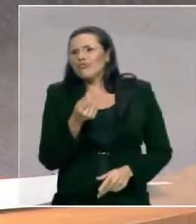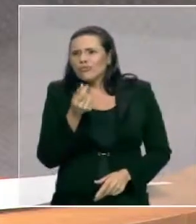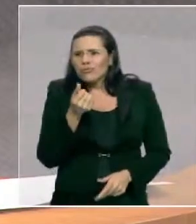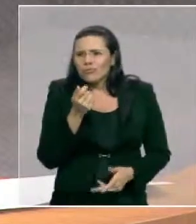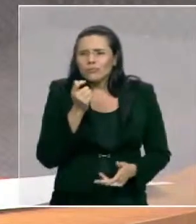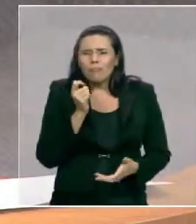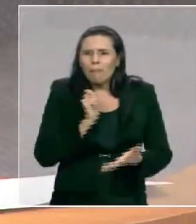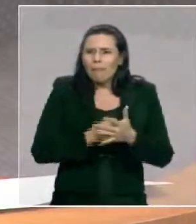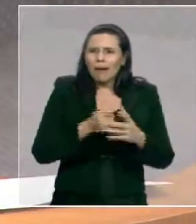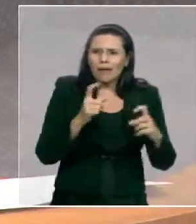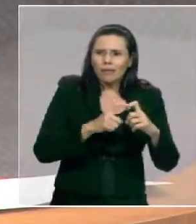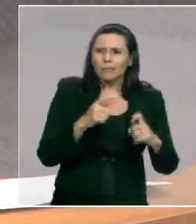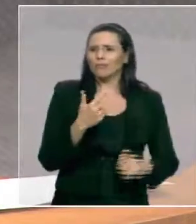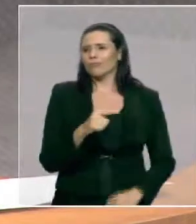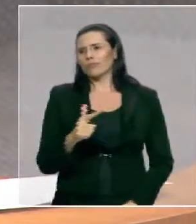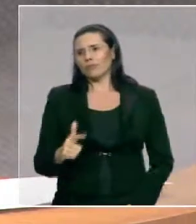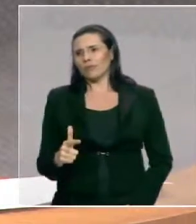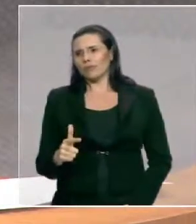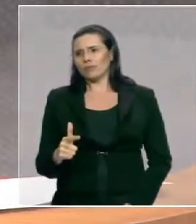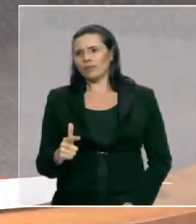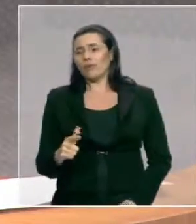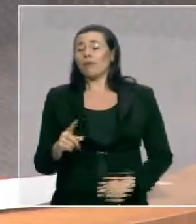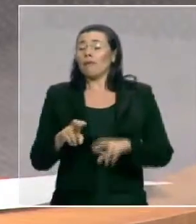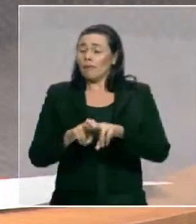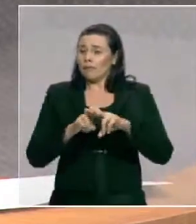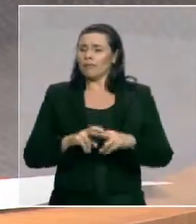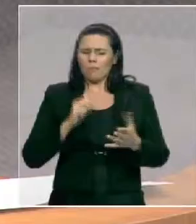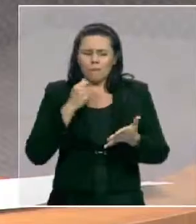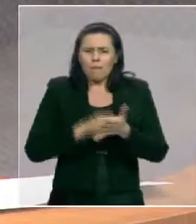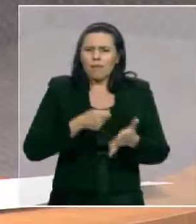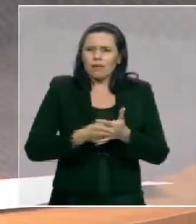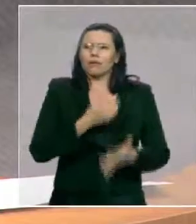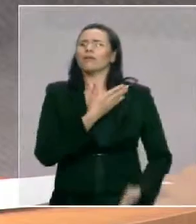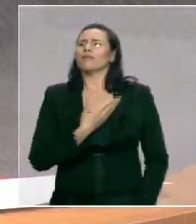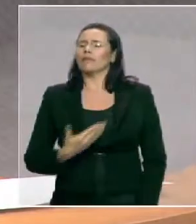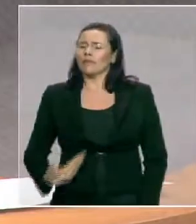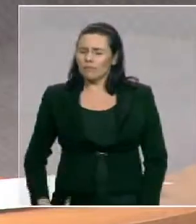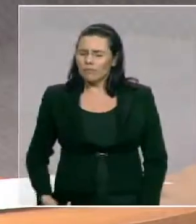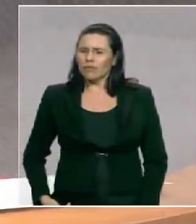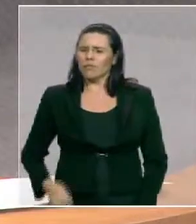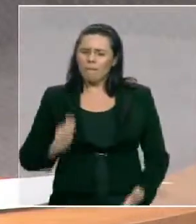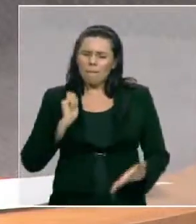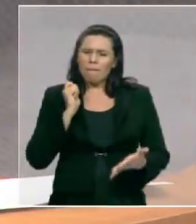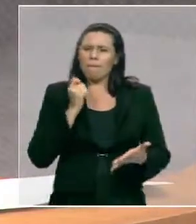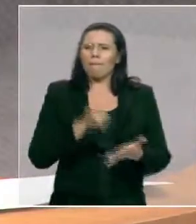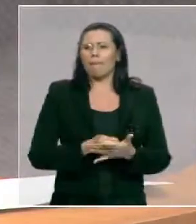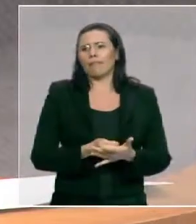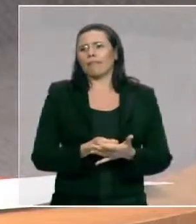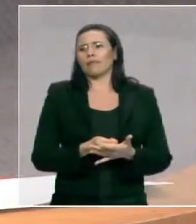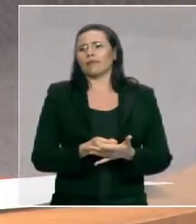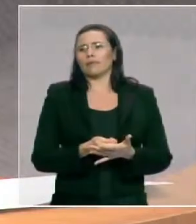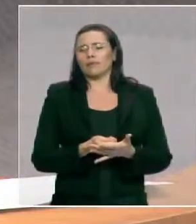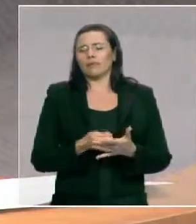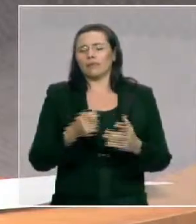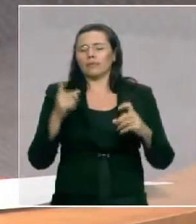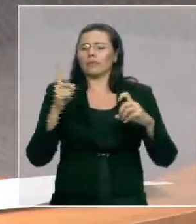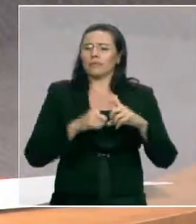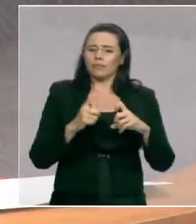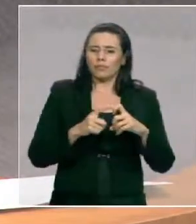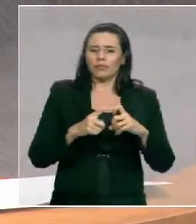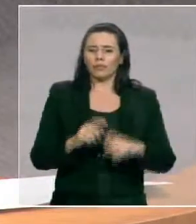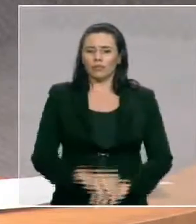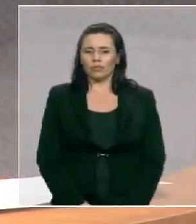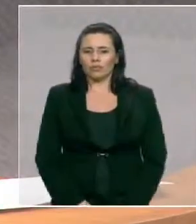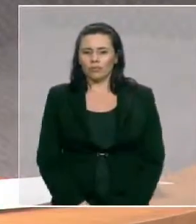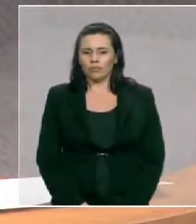obrigação de pagar pelo serviço de atendimento à população. E como é o pagamento?